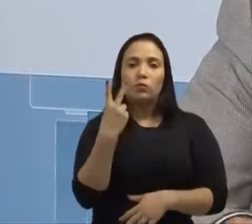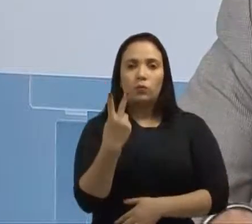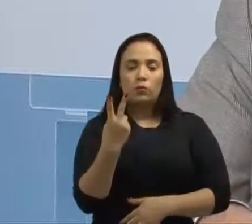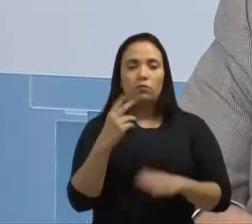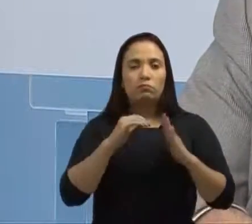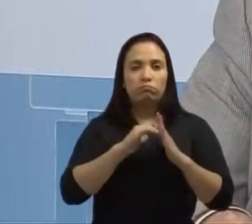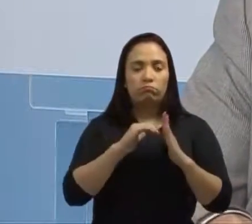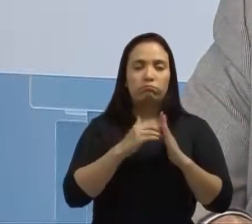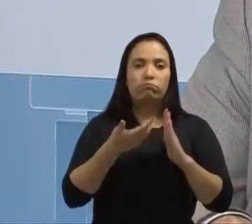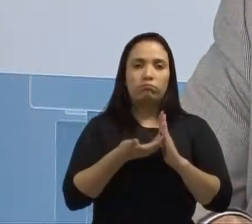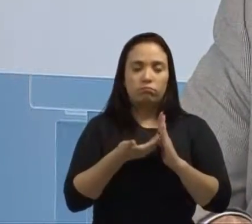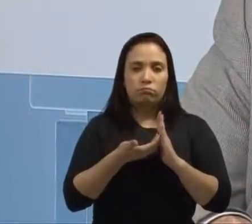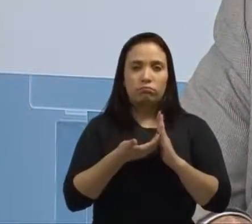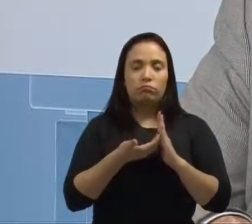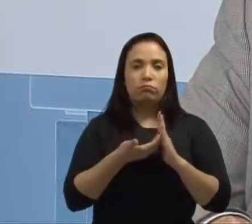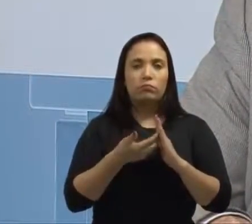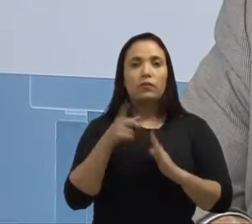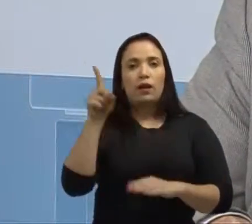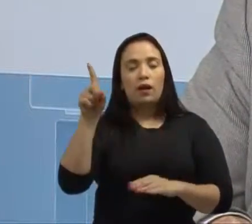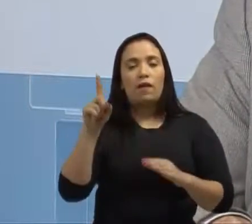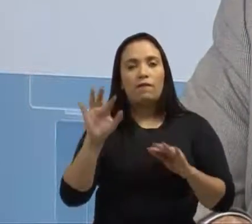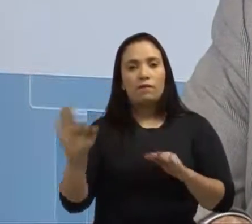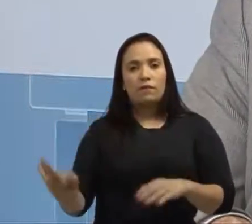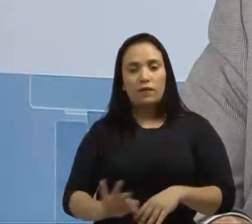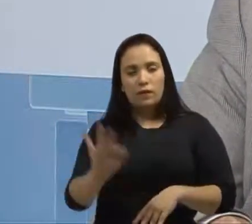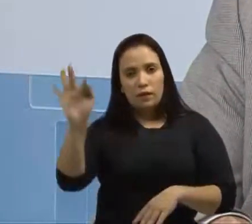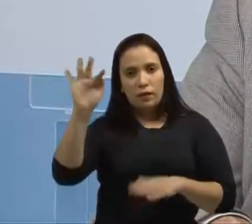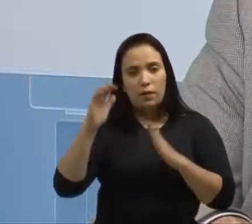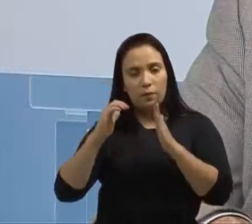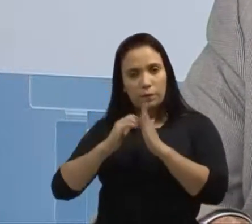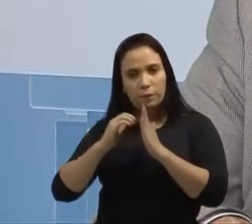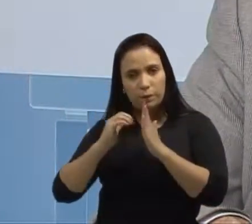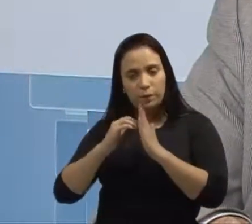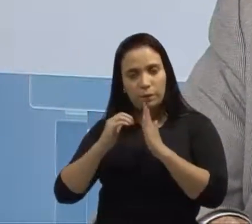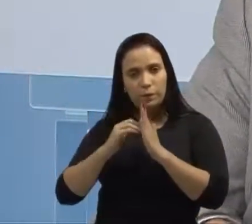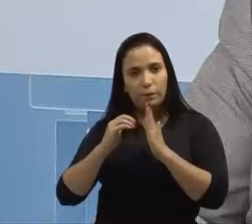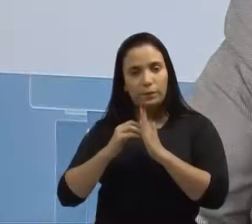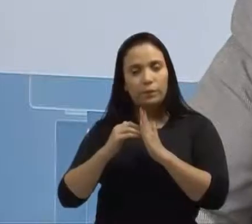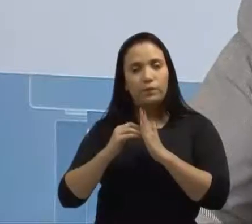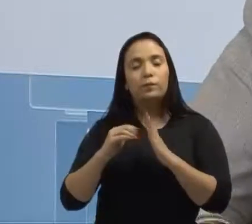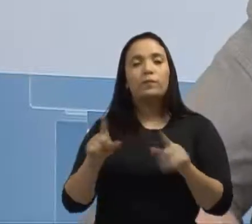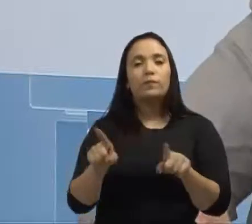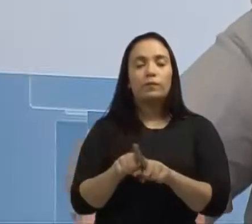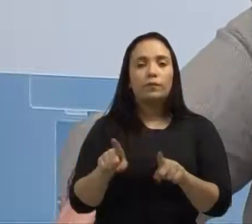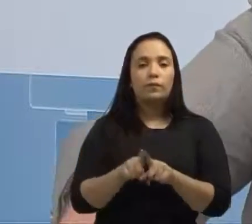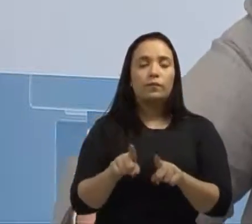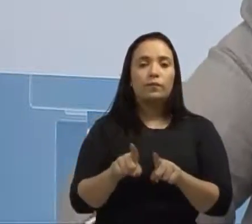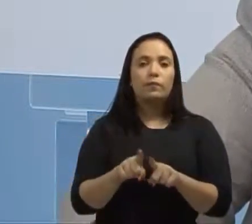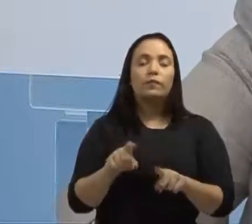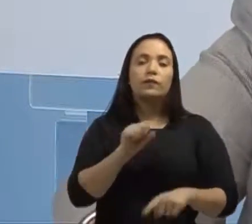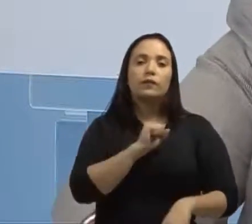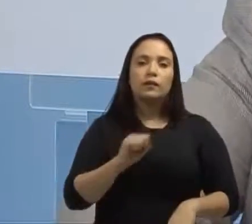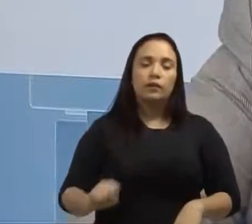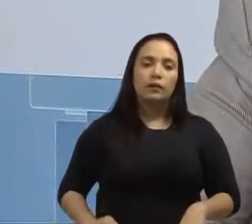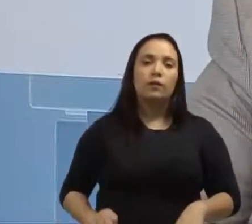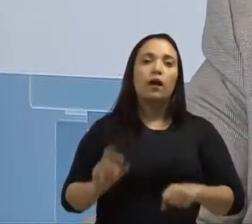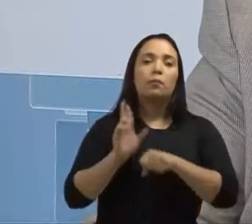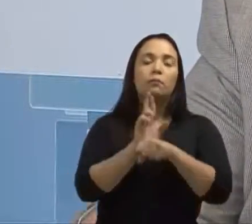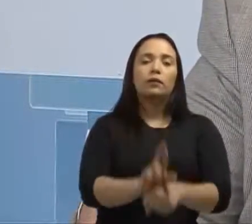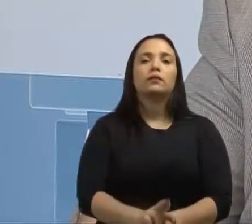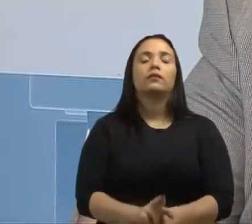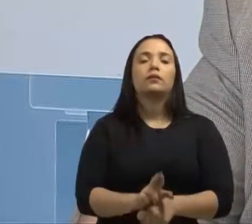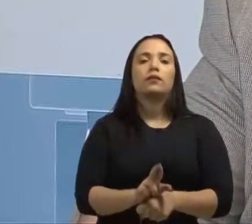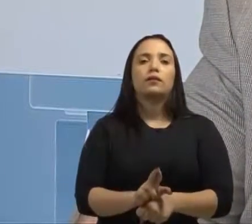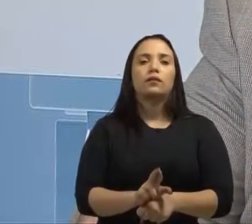câmaras. A Câmara Federal, que representa os eleitores, e a Câmara Alta, que é o Senado, que representa